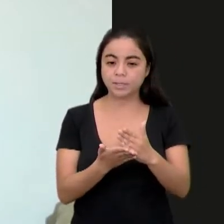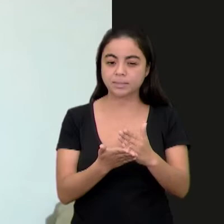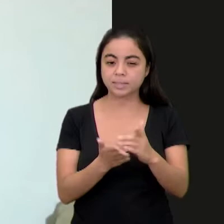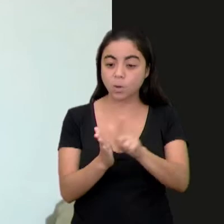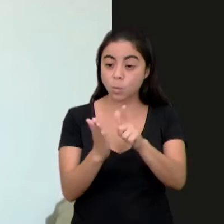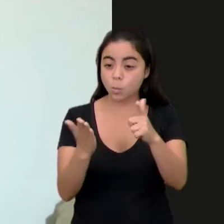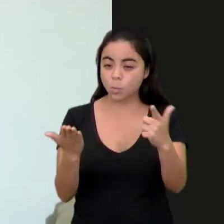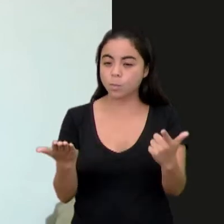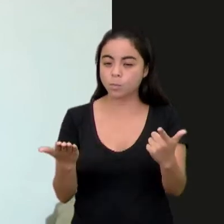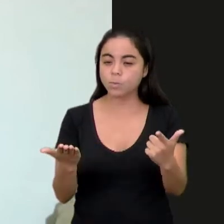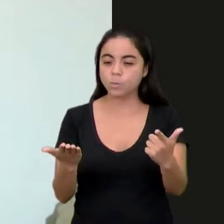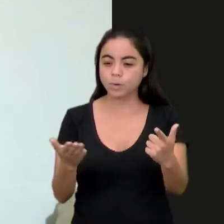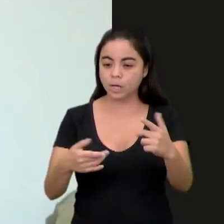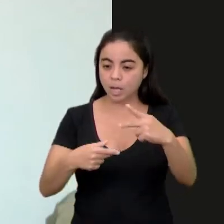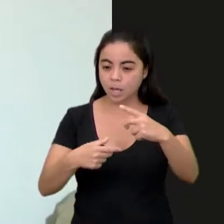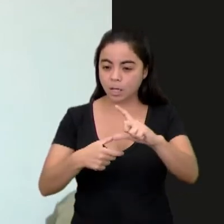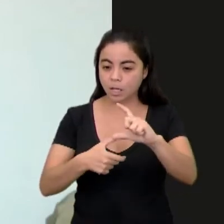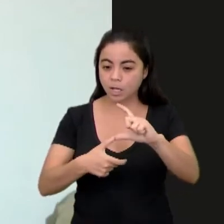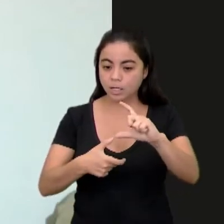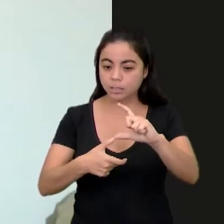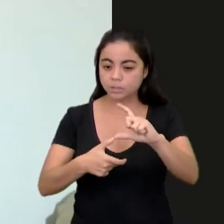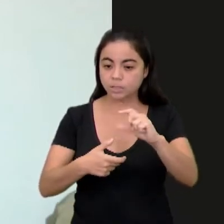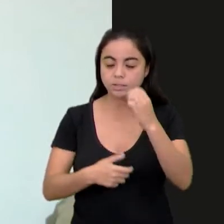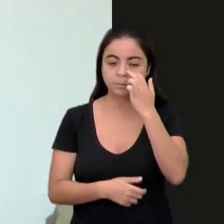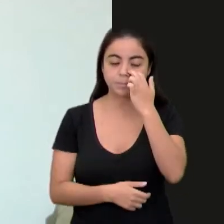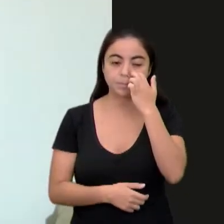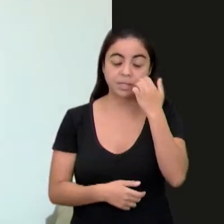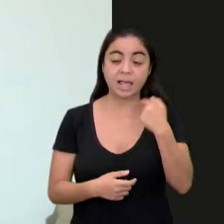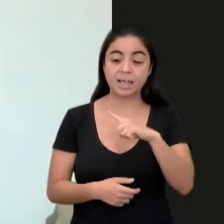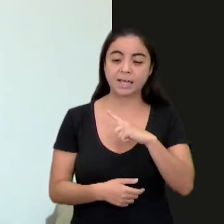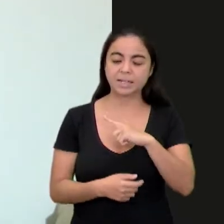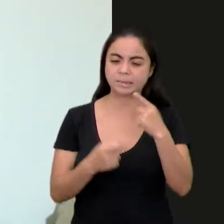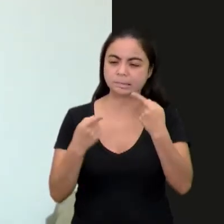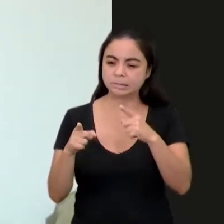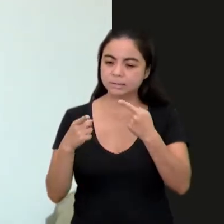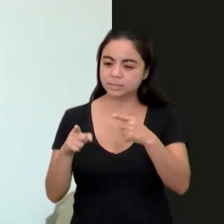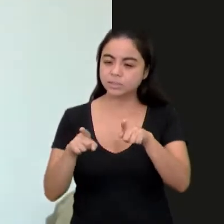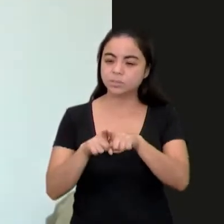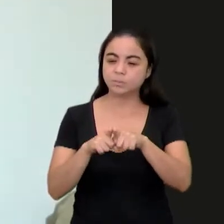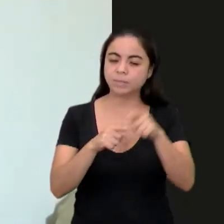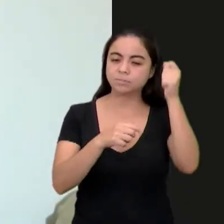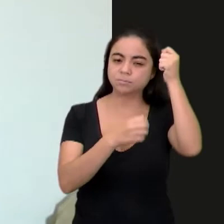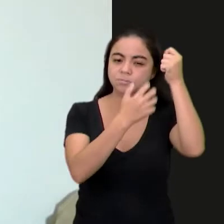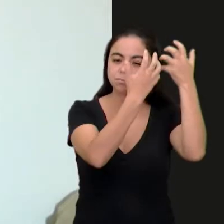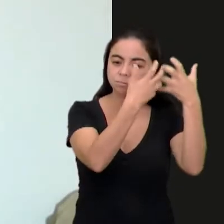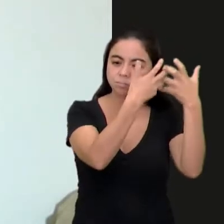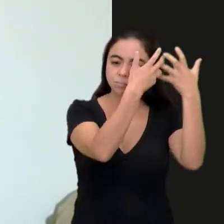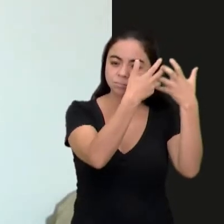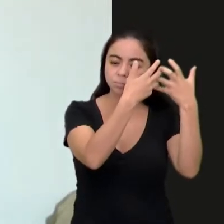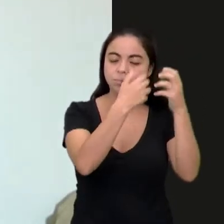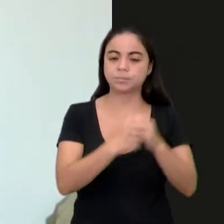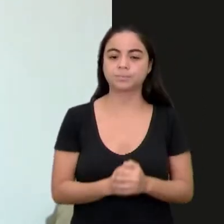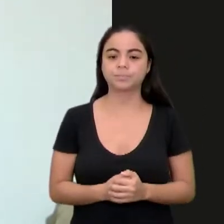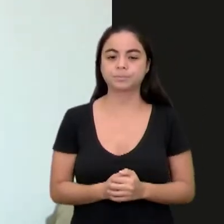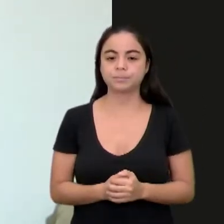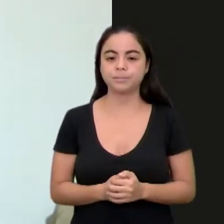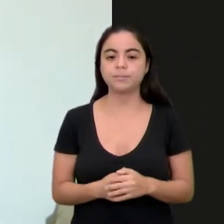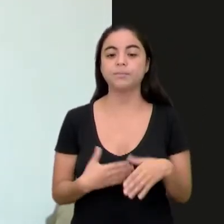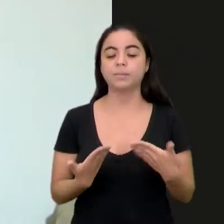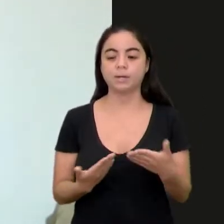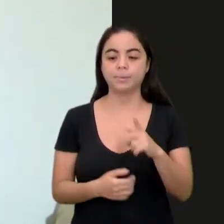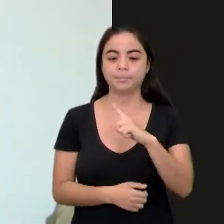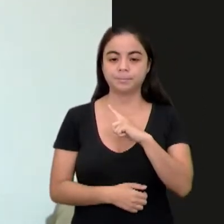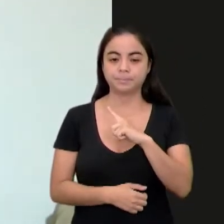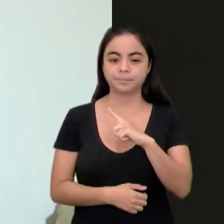a charge ela traz já uma crítica ou uma reflexão de cara, né. Existe